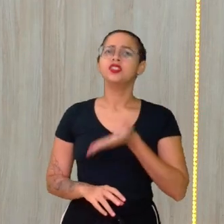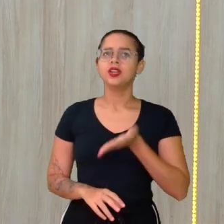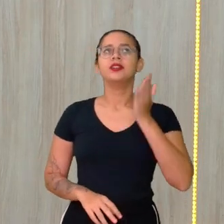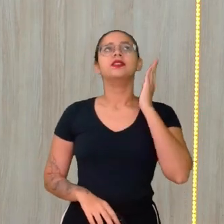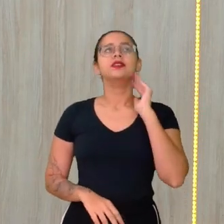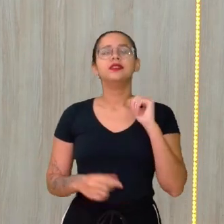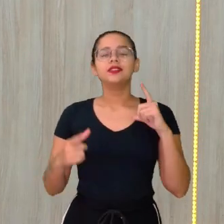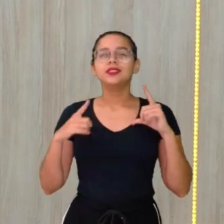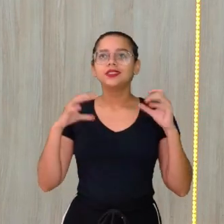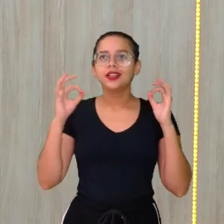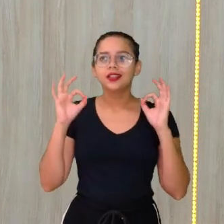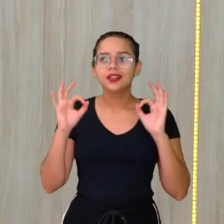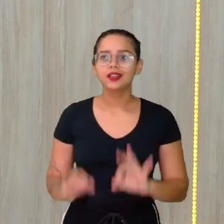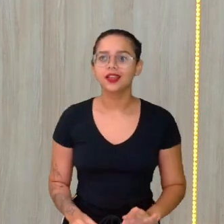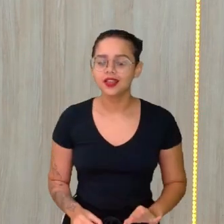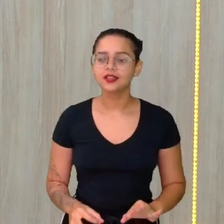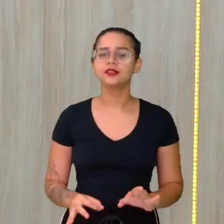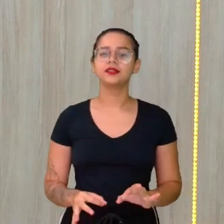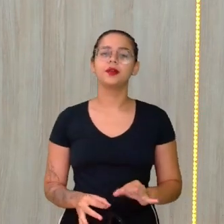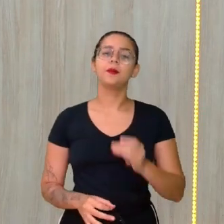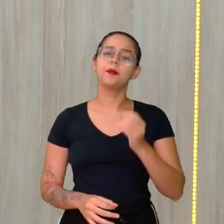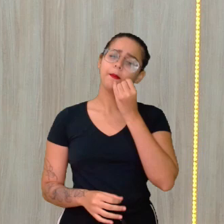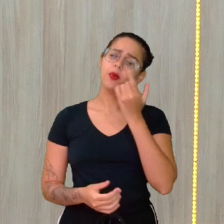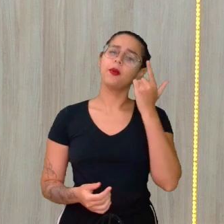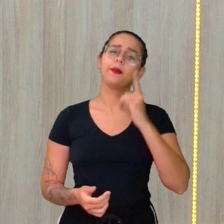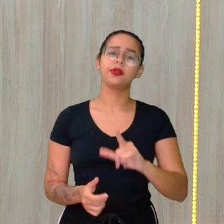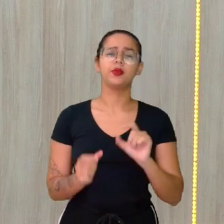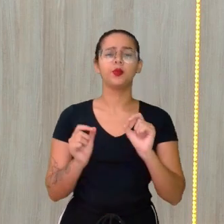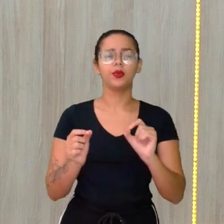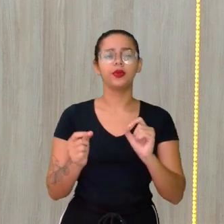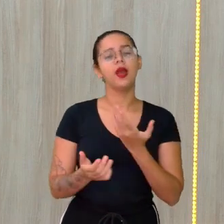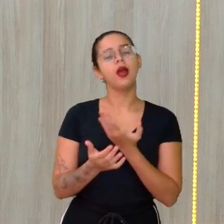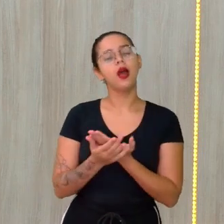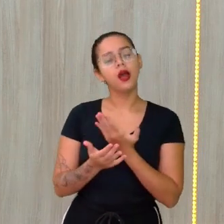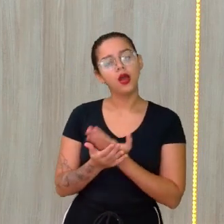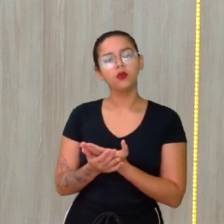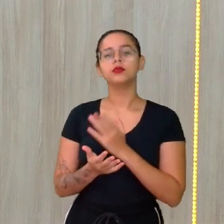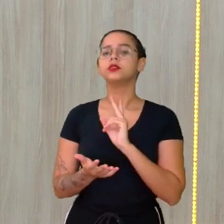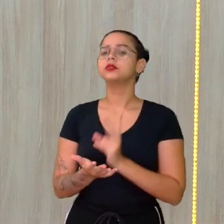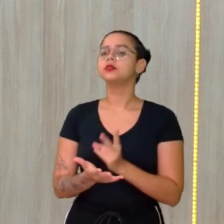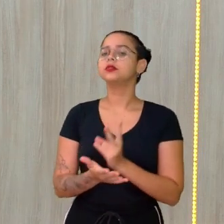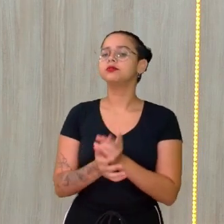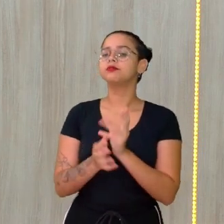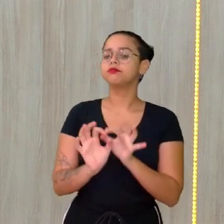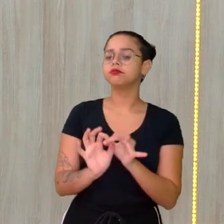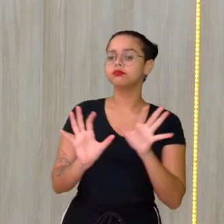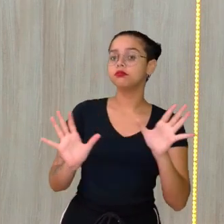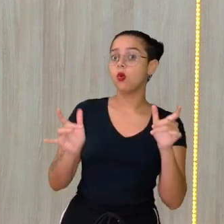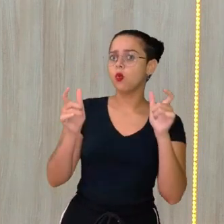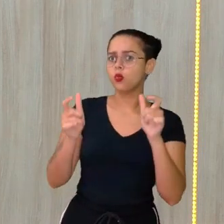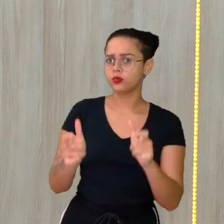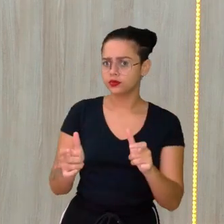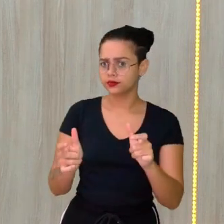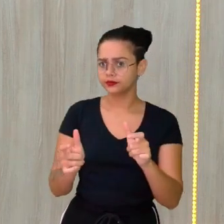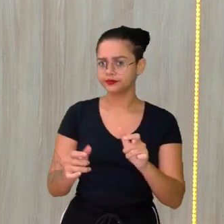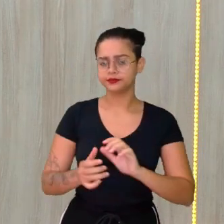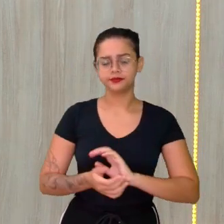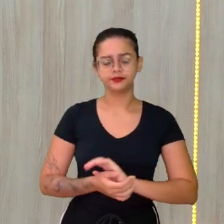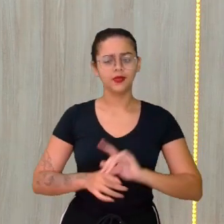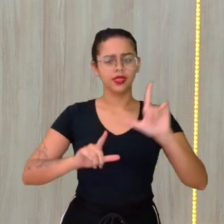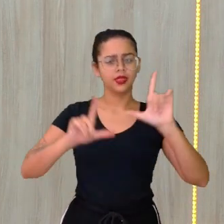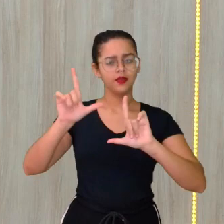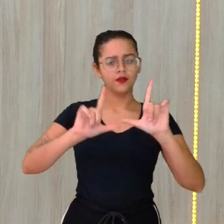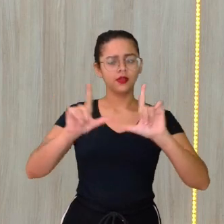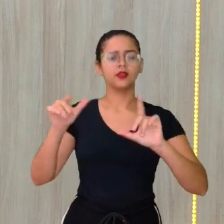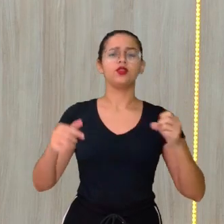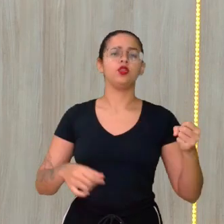tenho certeza, mas sempre é bom repetir que essas aulas estão disponíveis para vocês na telinha da TV